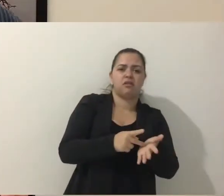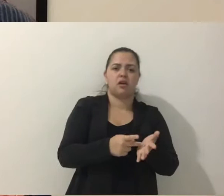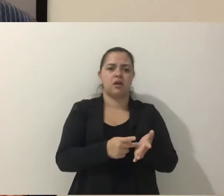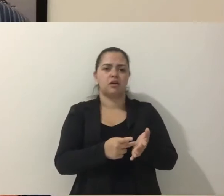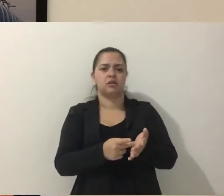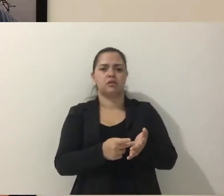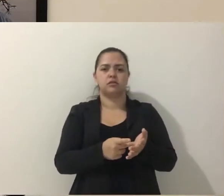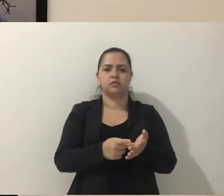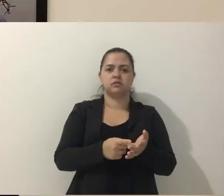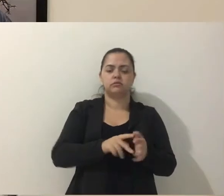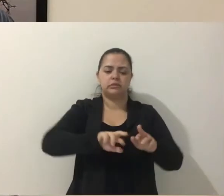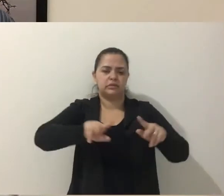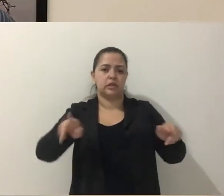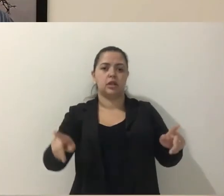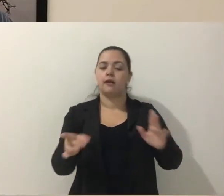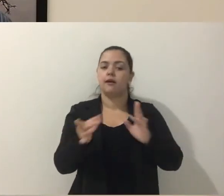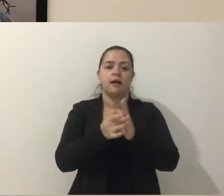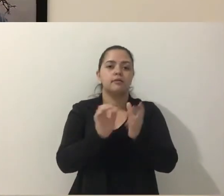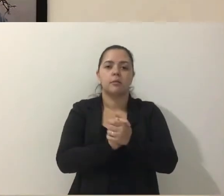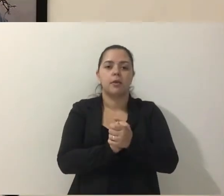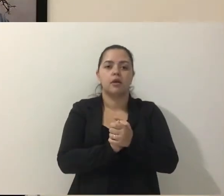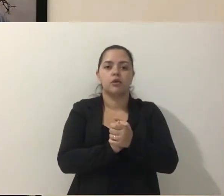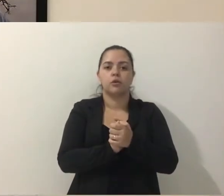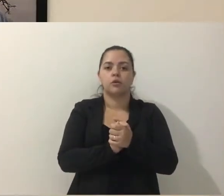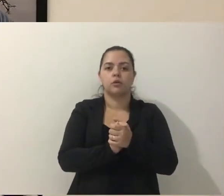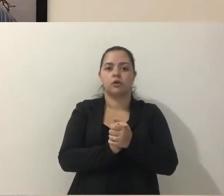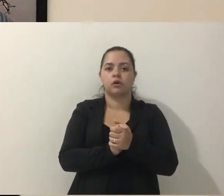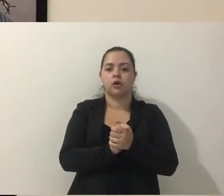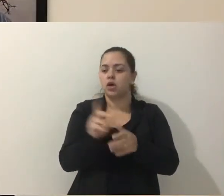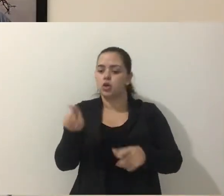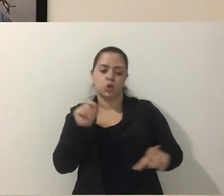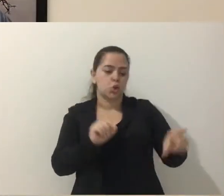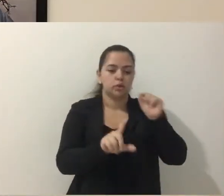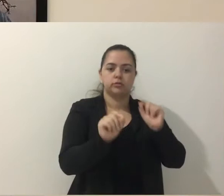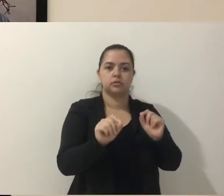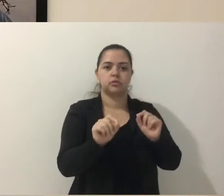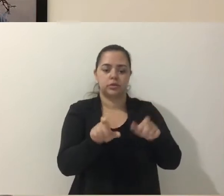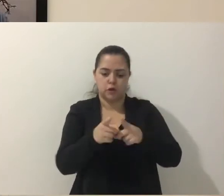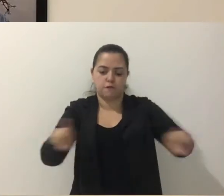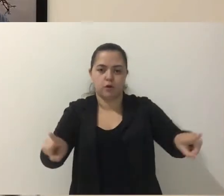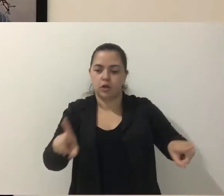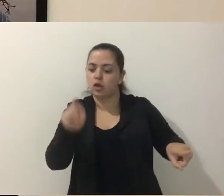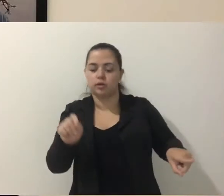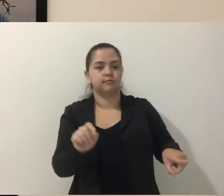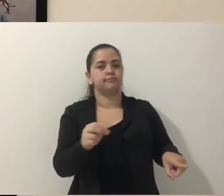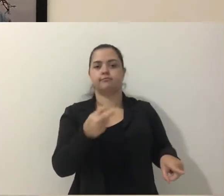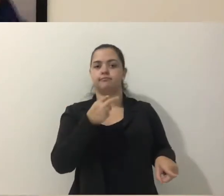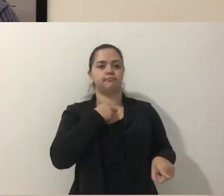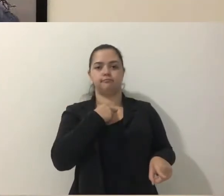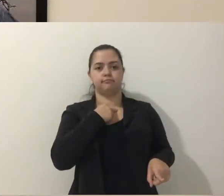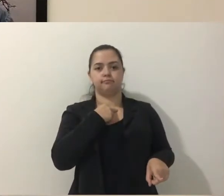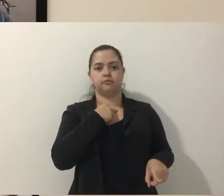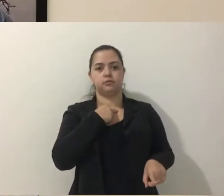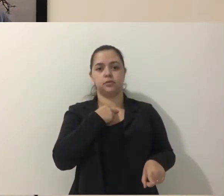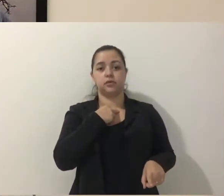seu casamento não existe opção de divórcio. Você casou, assumiu um compromisso, busque no Senhor, cumprir